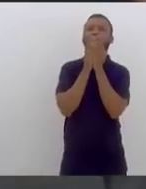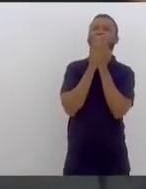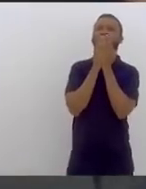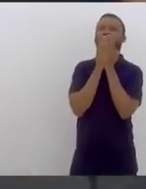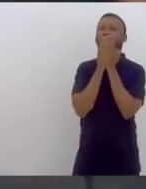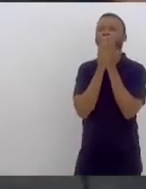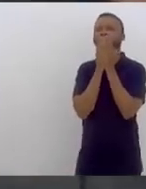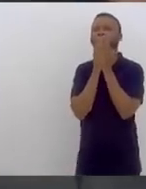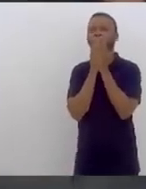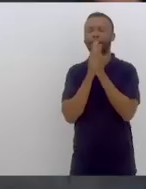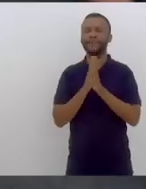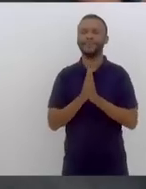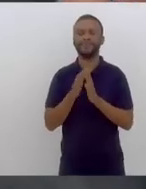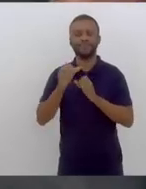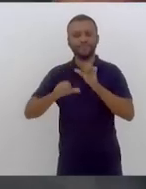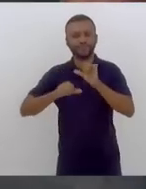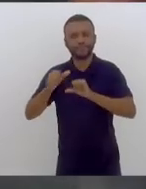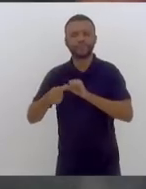modificado